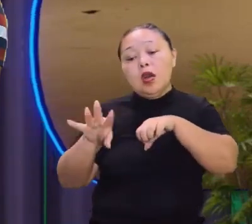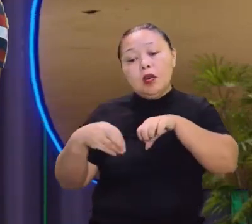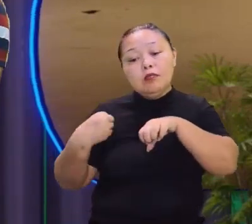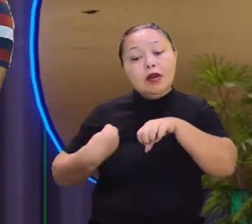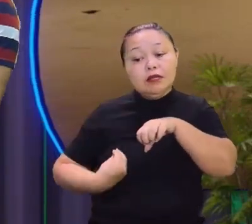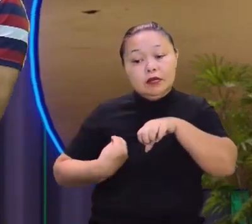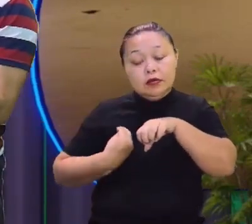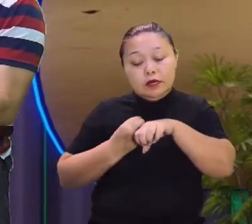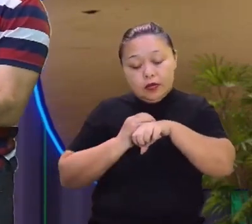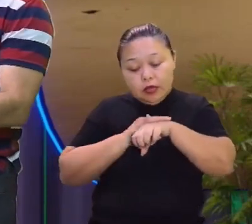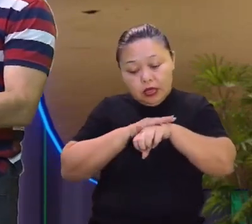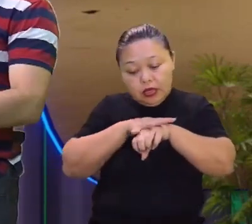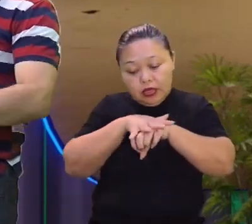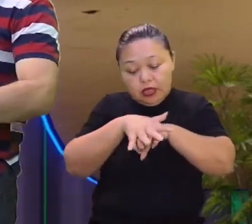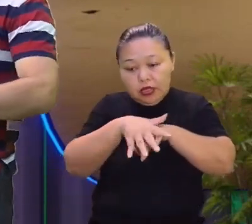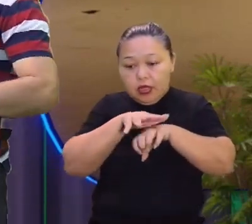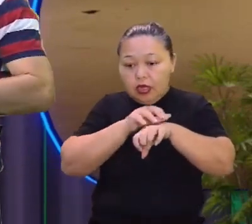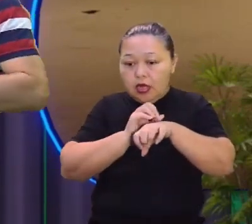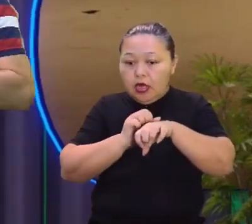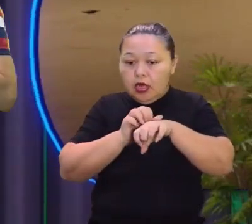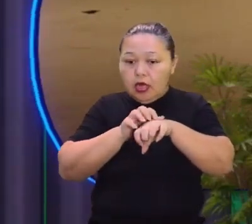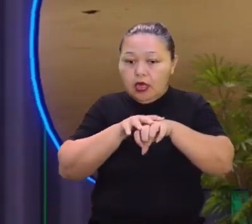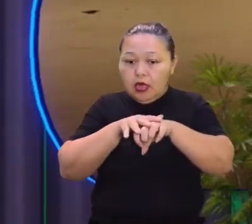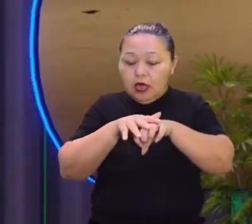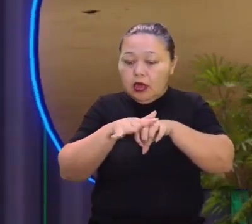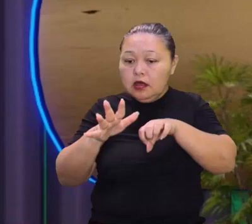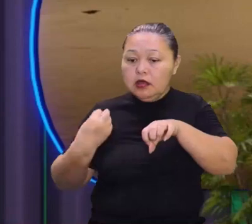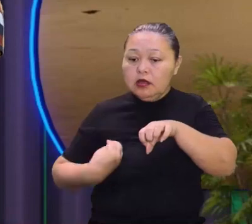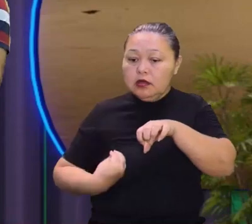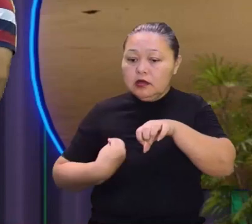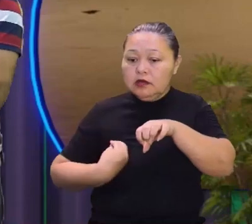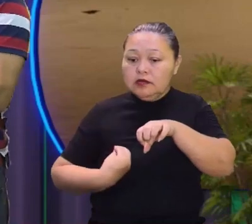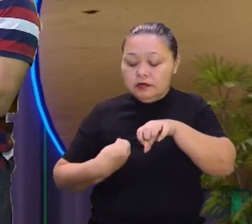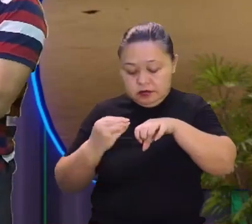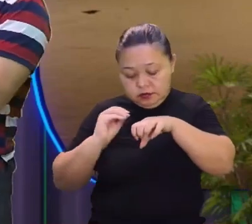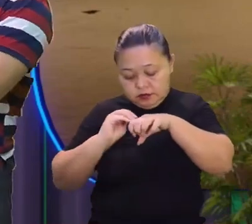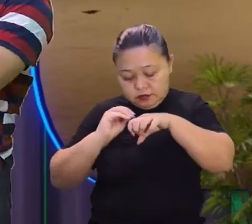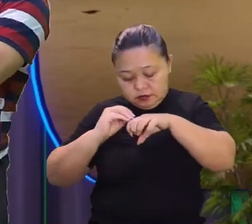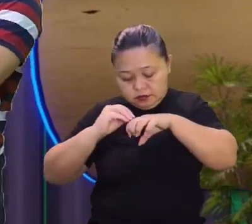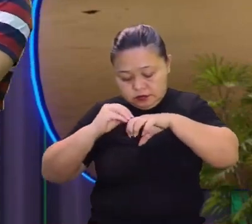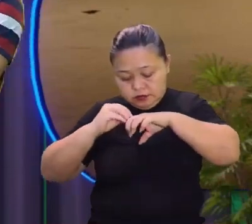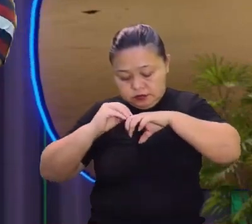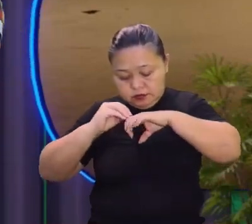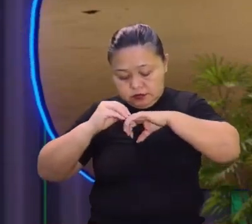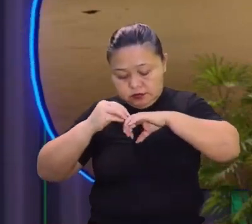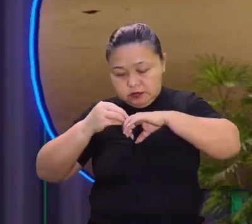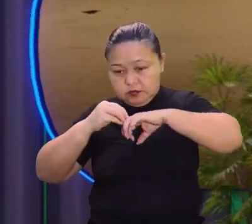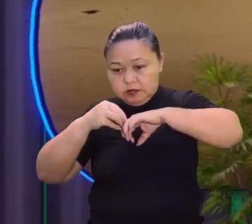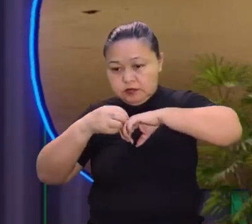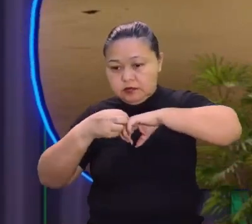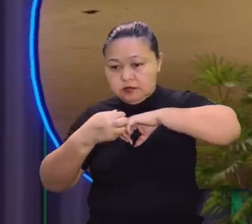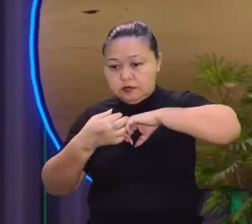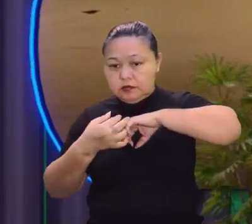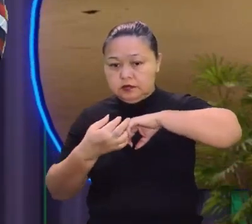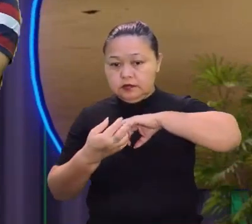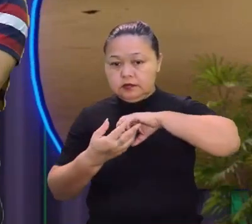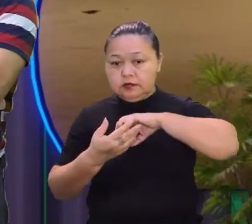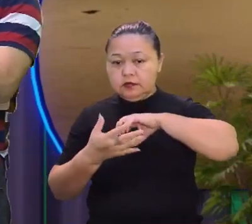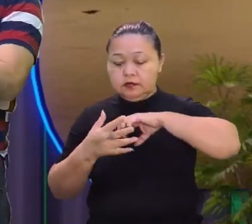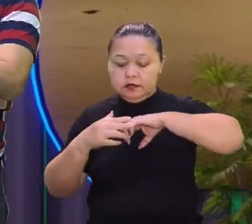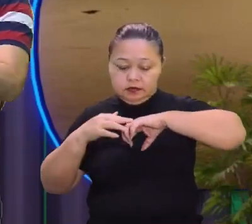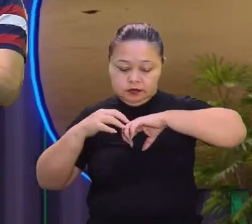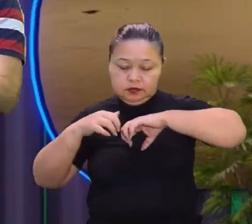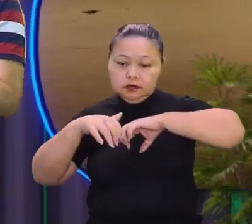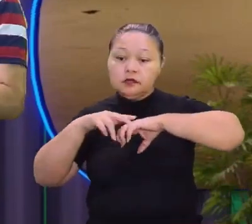vida, então ele vai se intensificar mais, porque é a vida através de micro-organismos, é isso? Bactérias